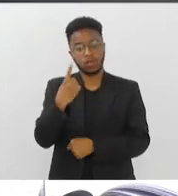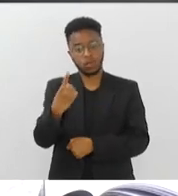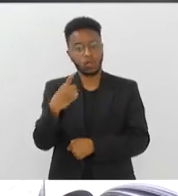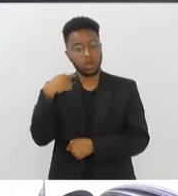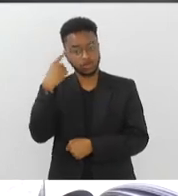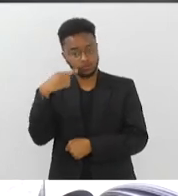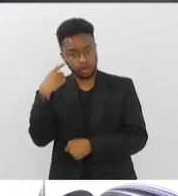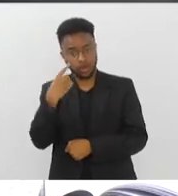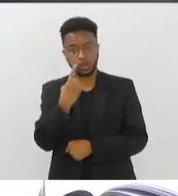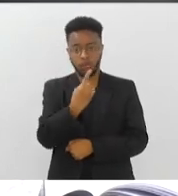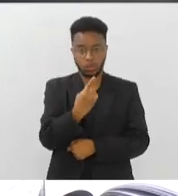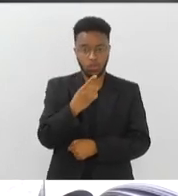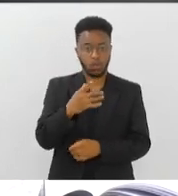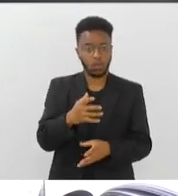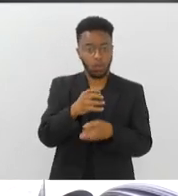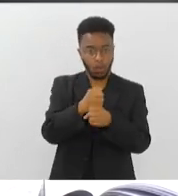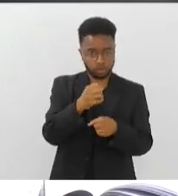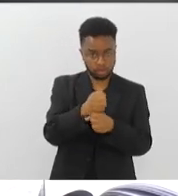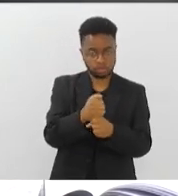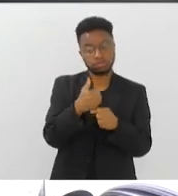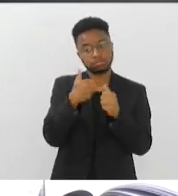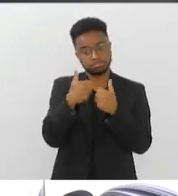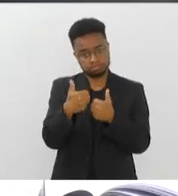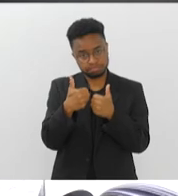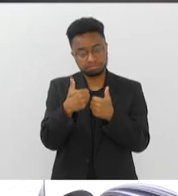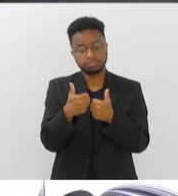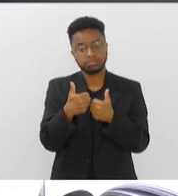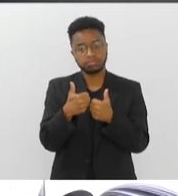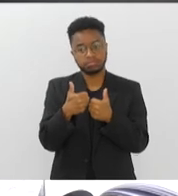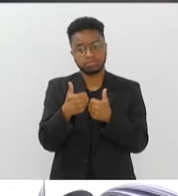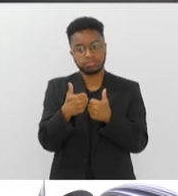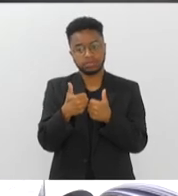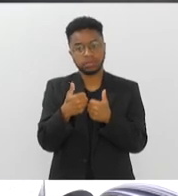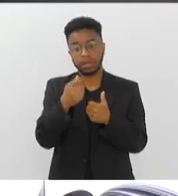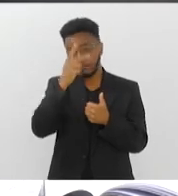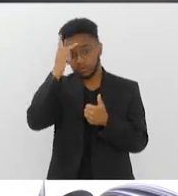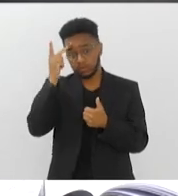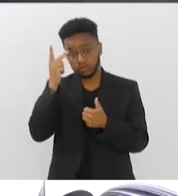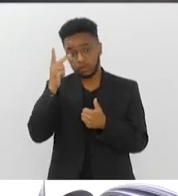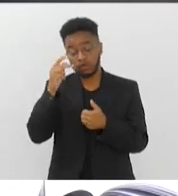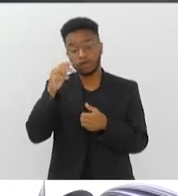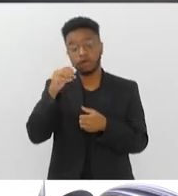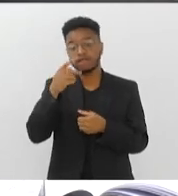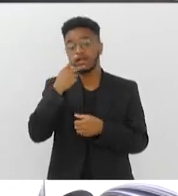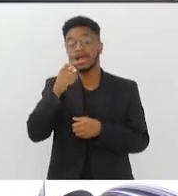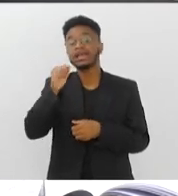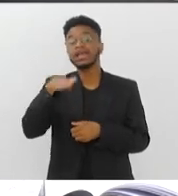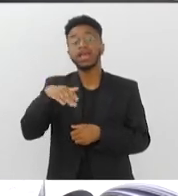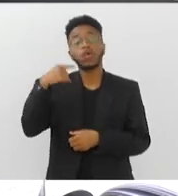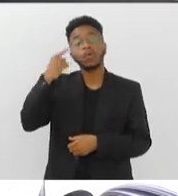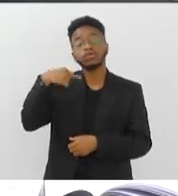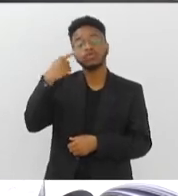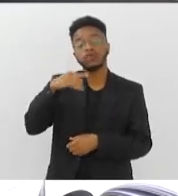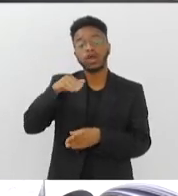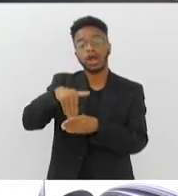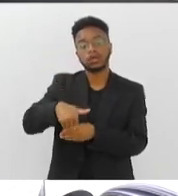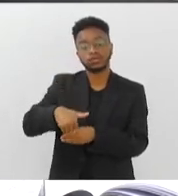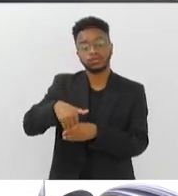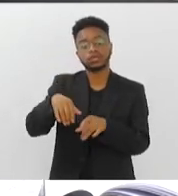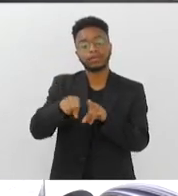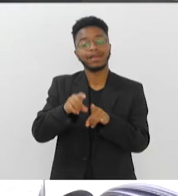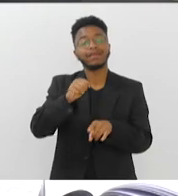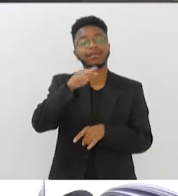um contador. Aí, como as pessoas falam, quem é o advogado eleitoral? Aí vem quem é o